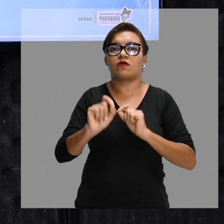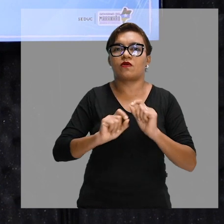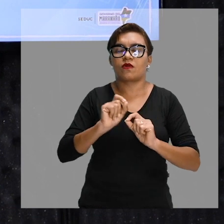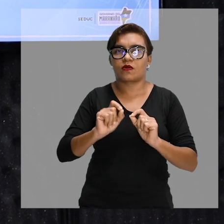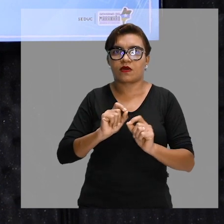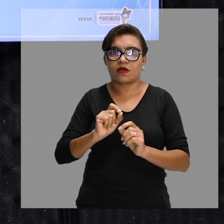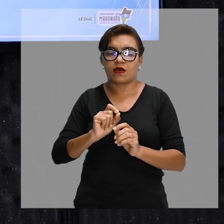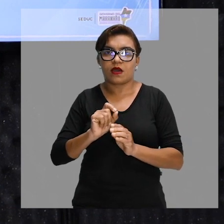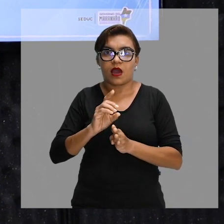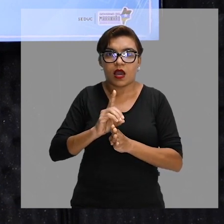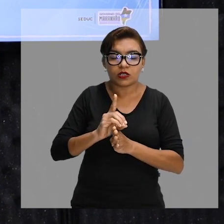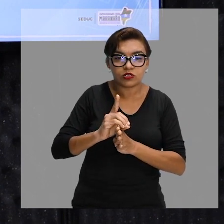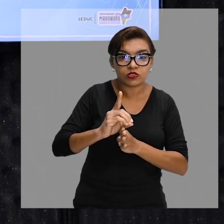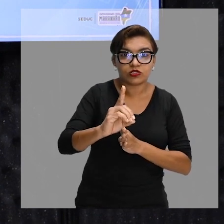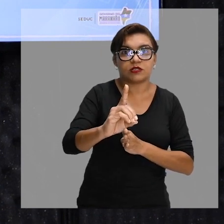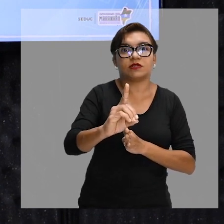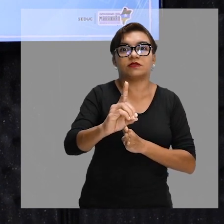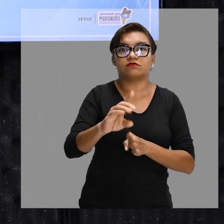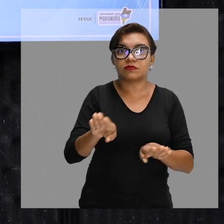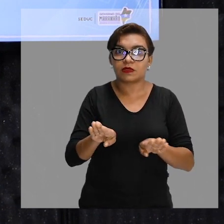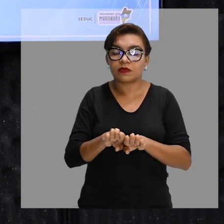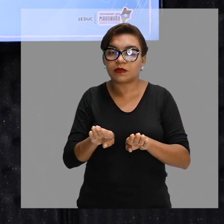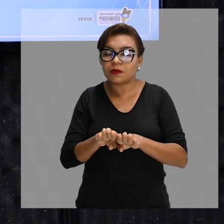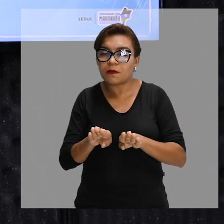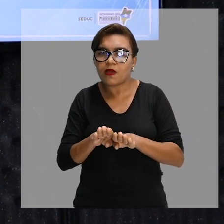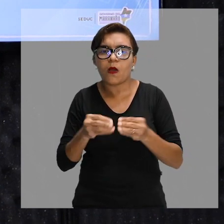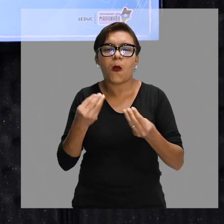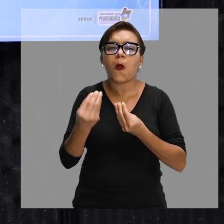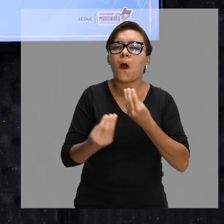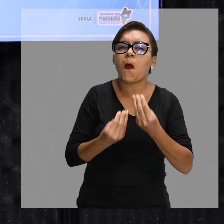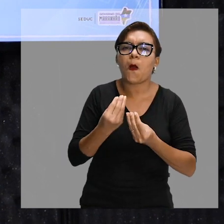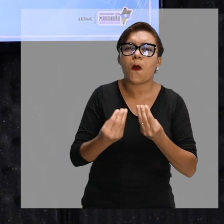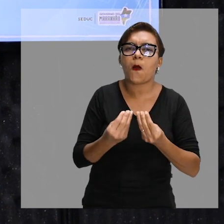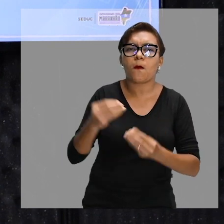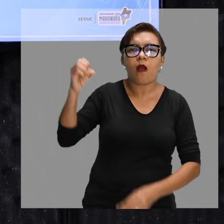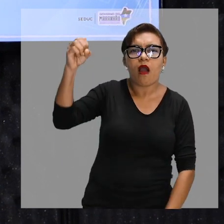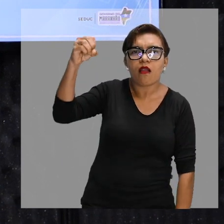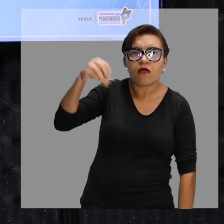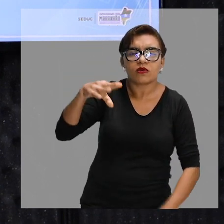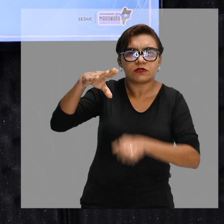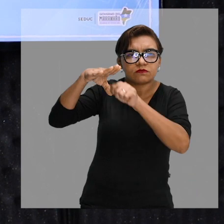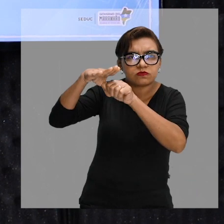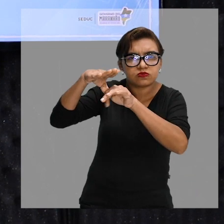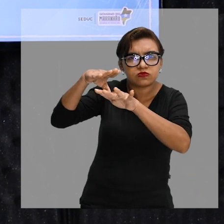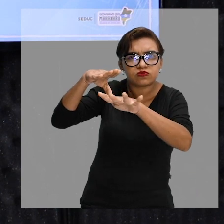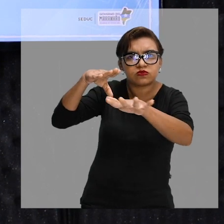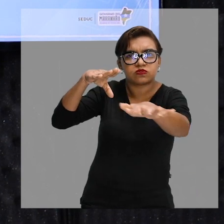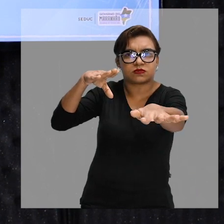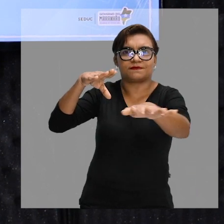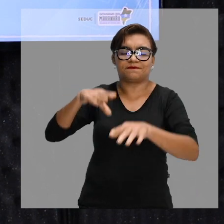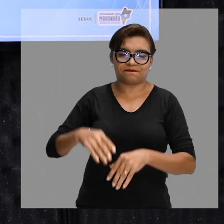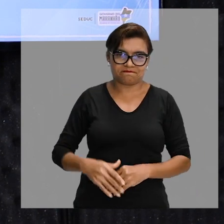a direção e o sentido de onde essa luz ela está se propagando, ok?